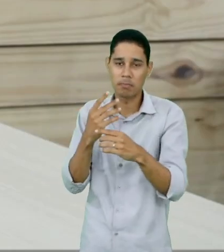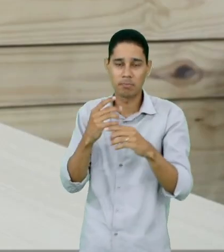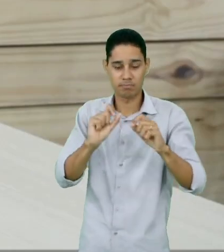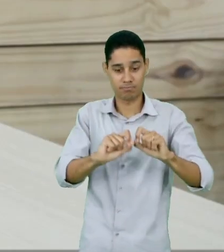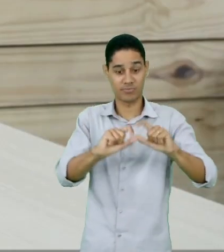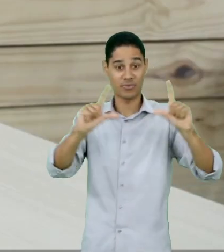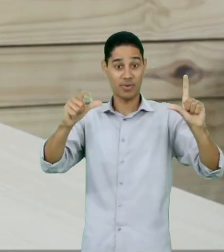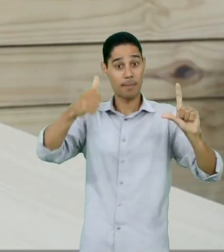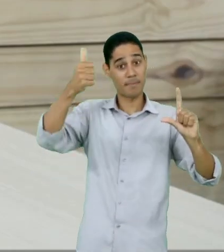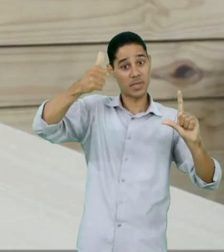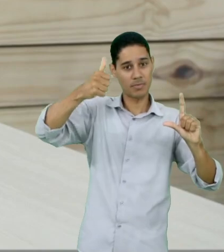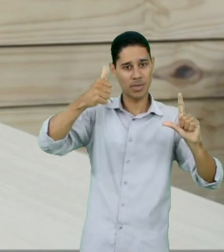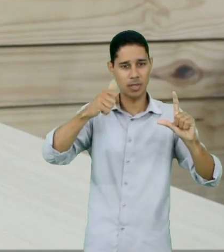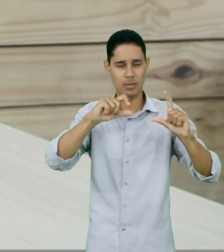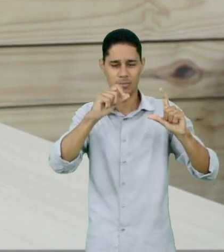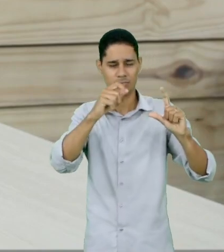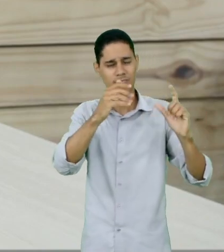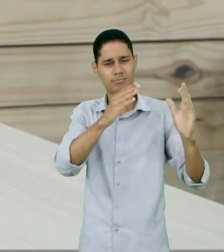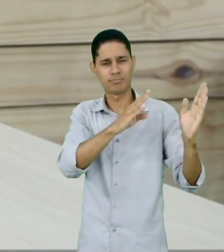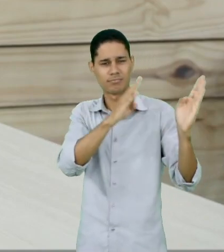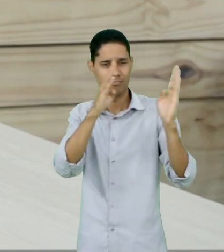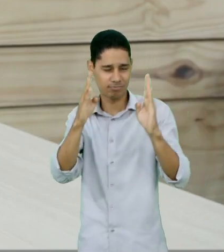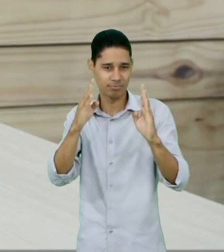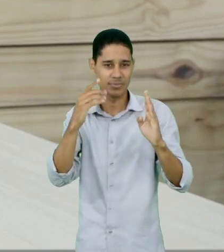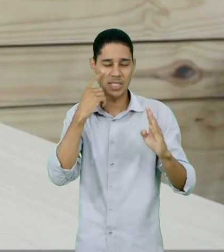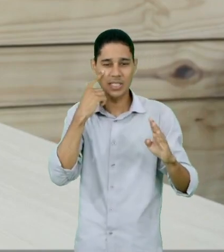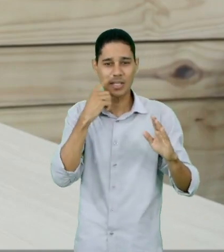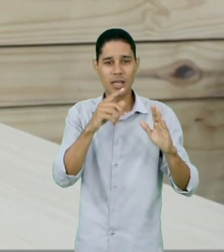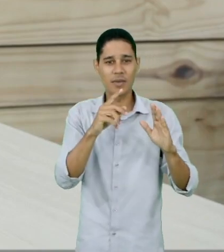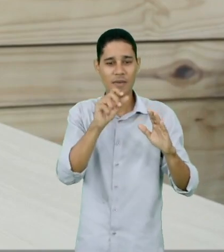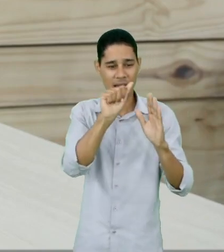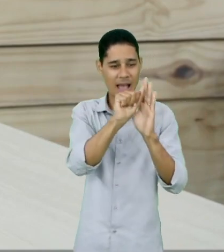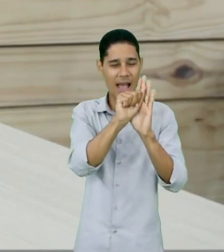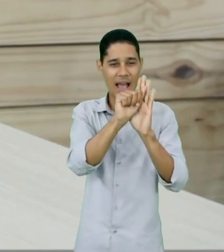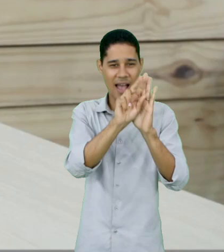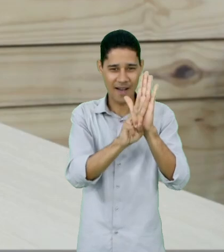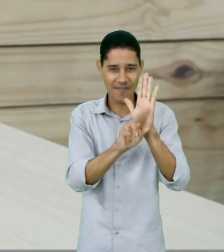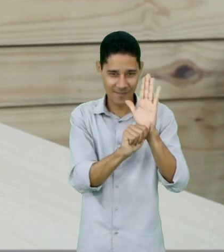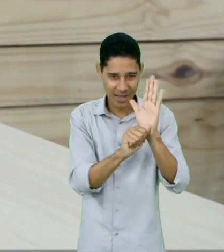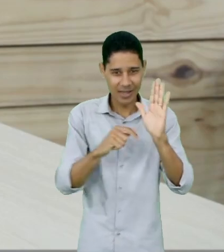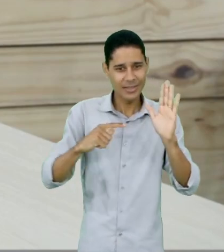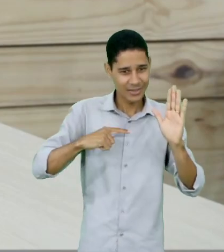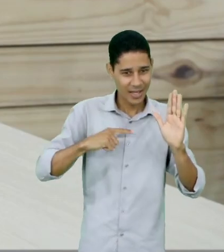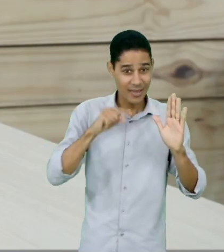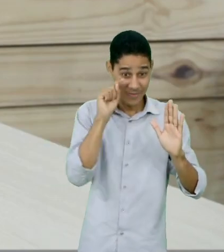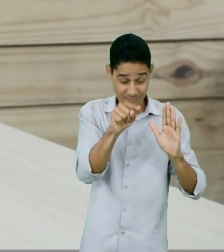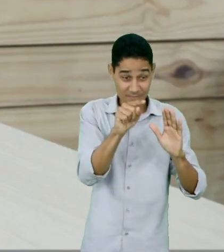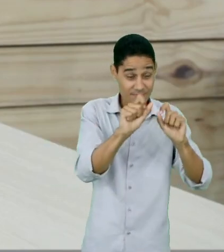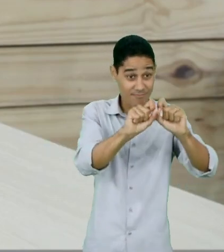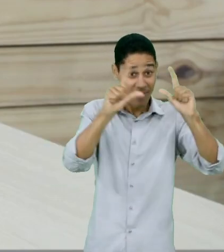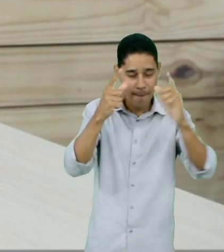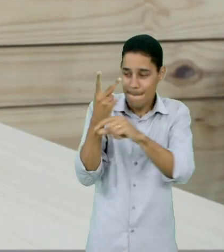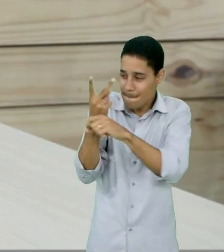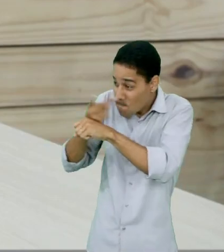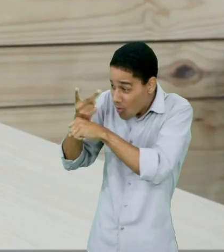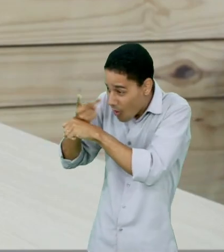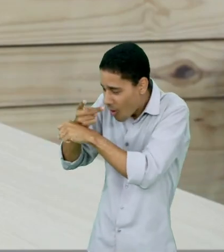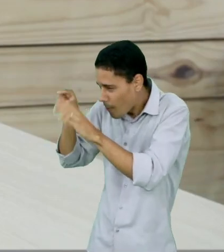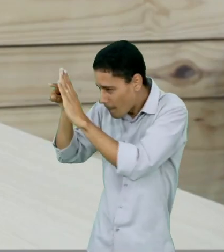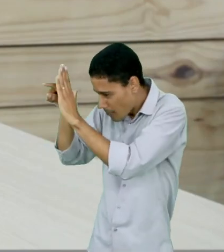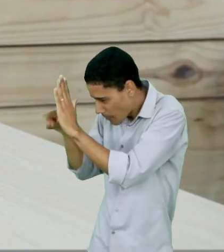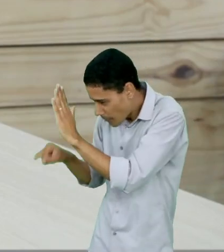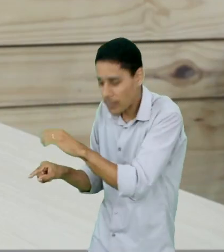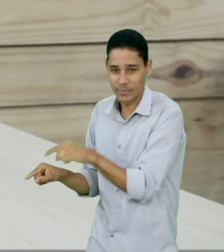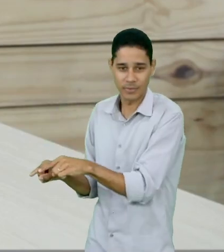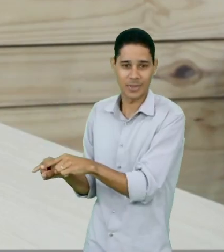contato. Aqui do AVA, quando você clica na avaliação, ele está fazendo isso. Ele está indo lá exatamente onde você solicitou. É por isso que existe a